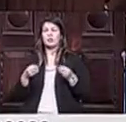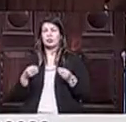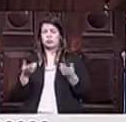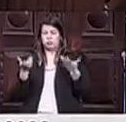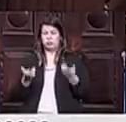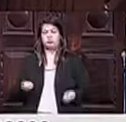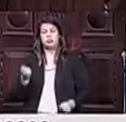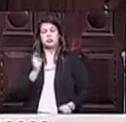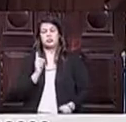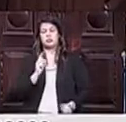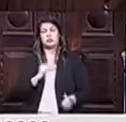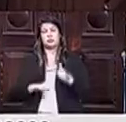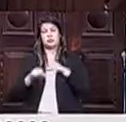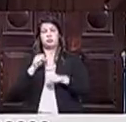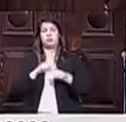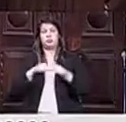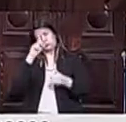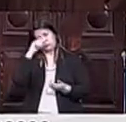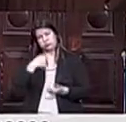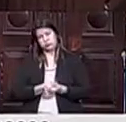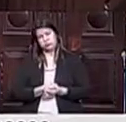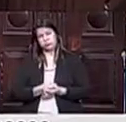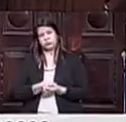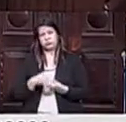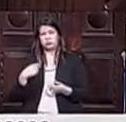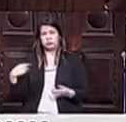a revogar um ato